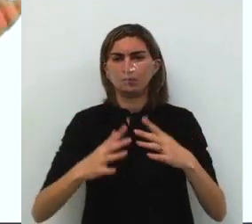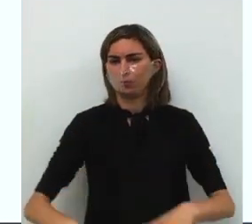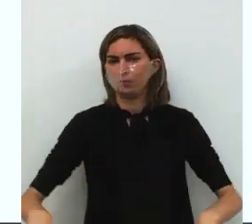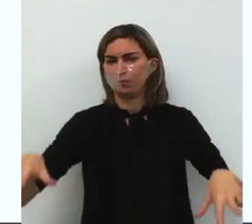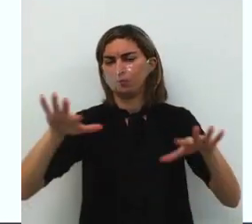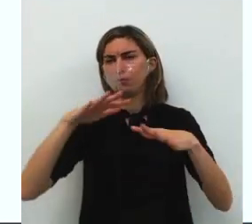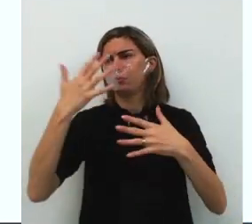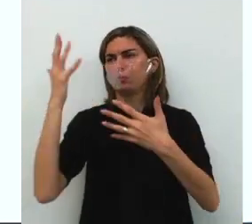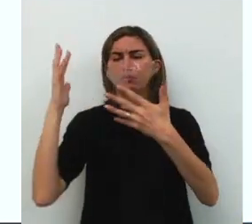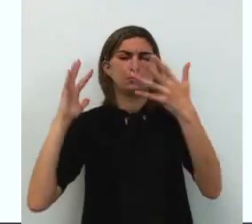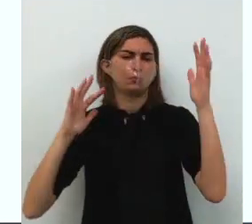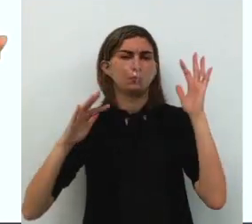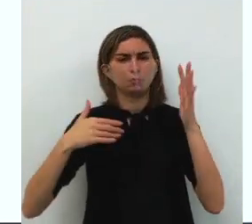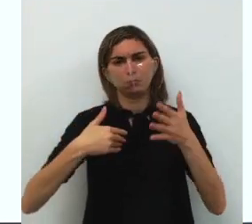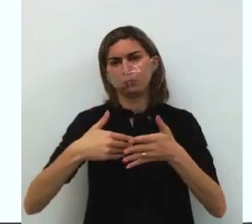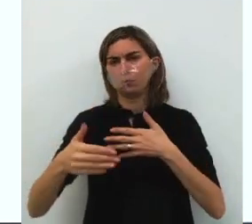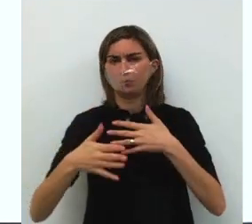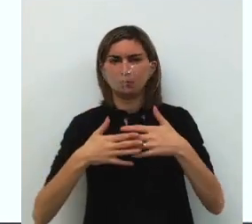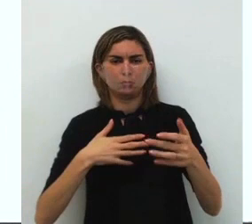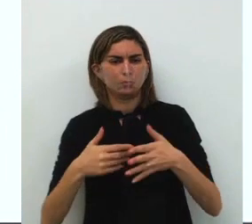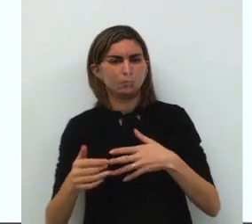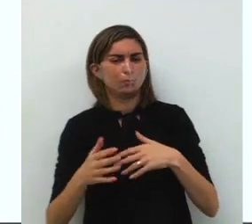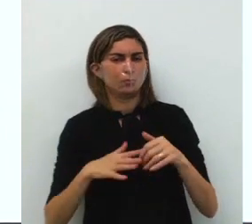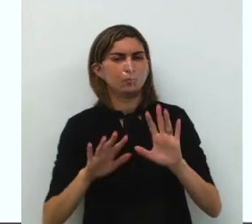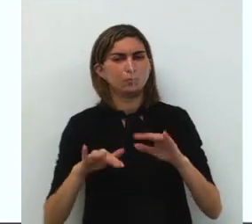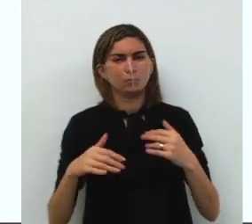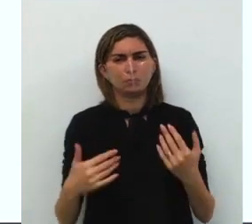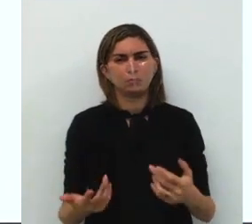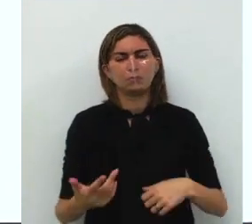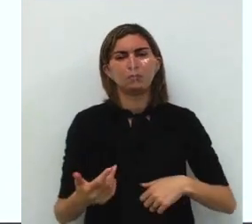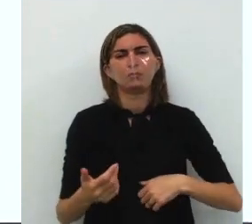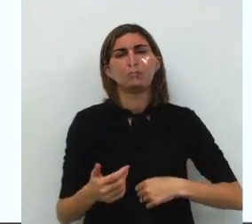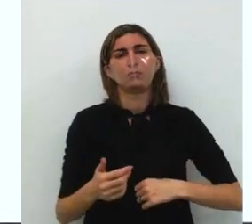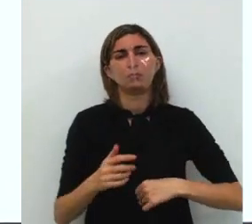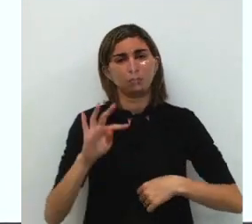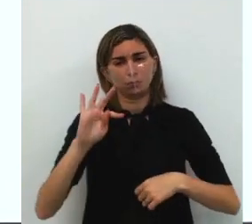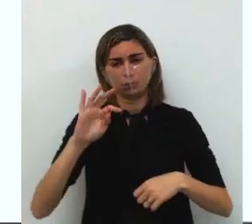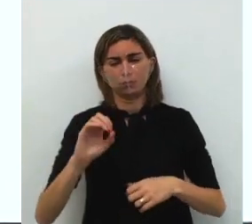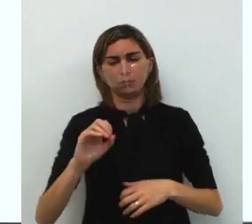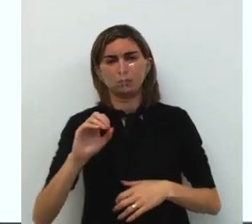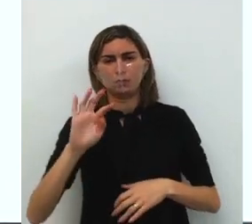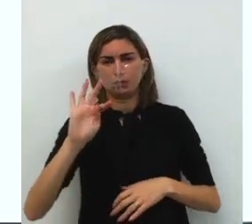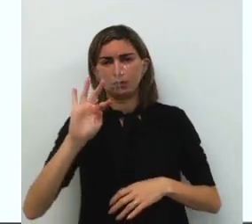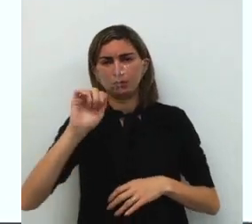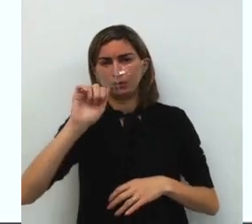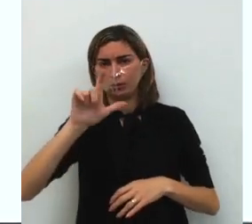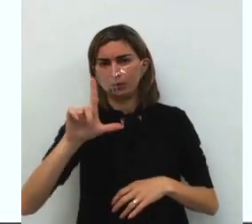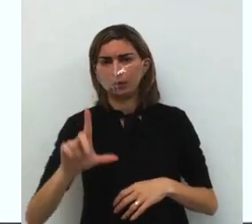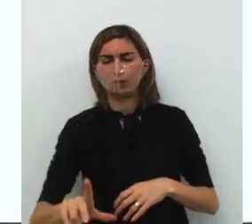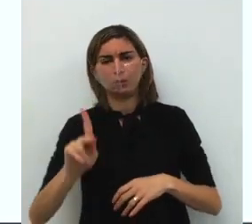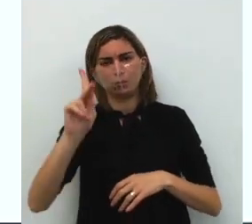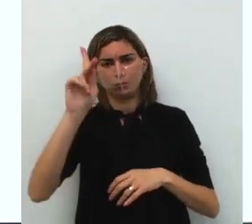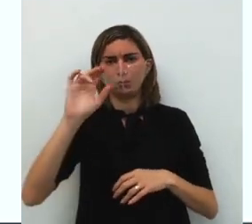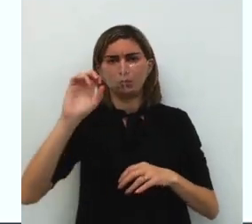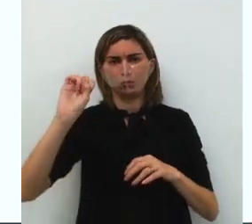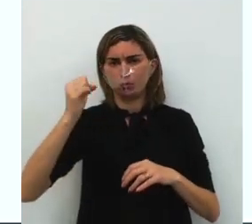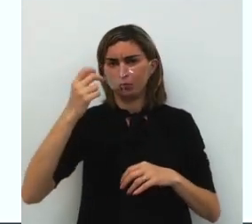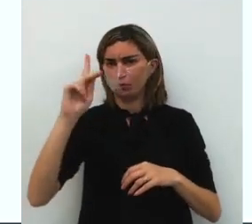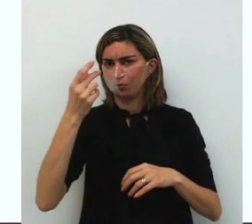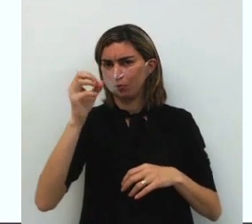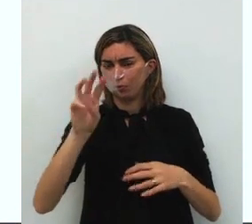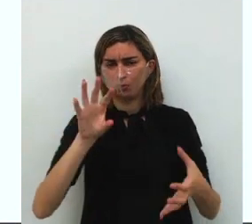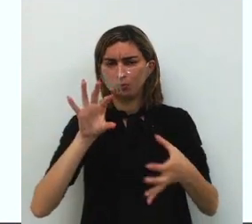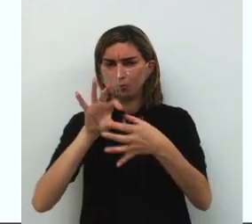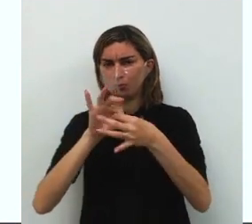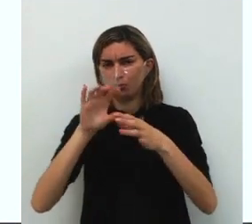o meio ambiente, tanto faz. Então, o talk show, ele vai ser